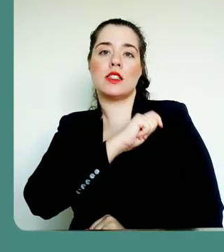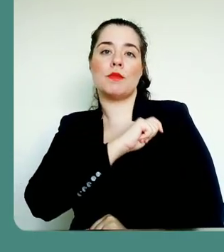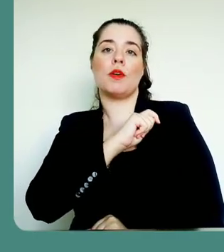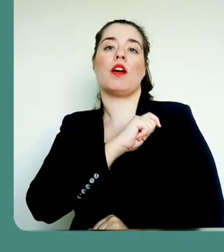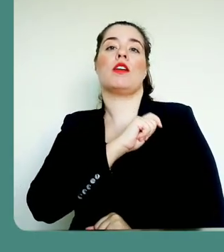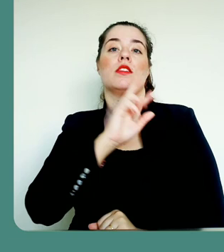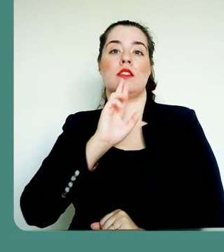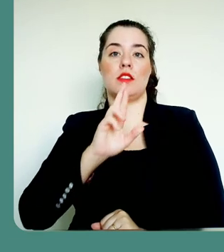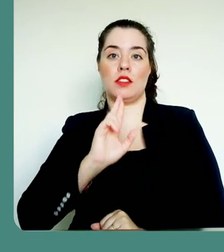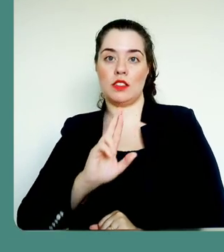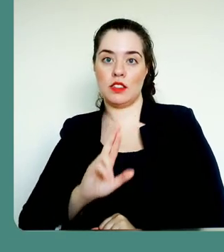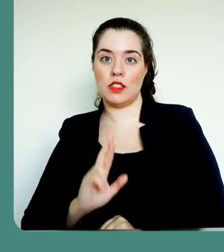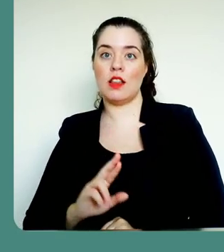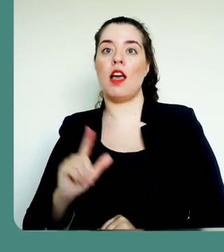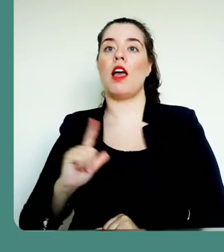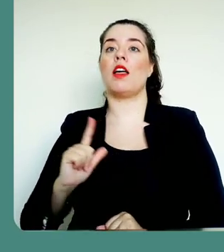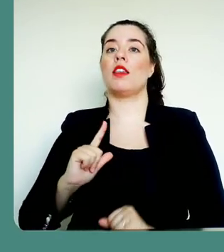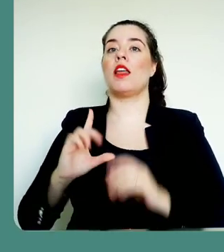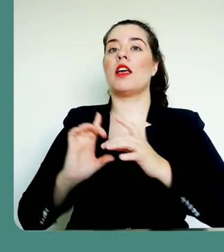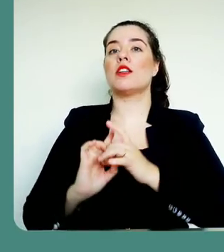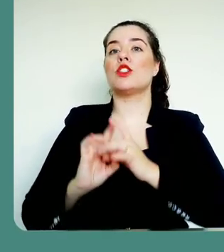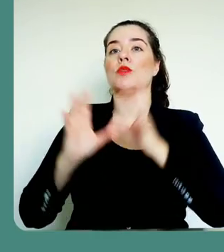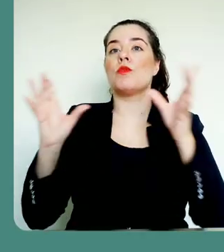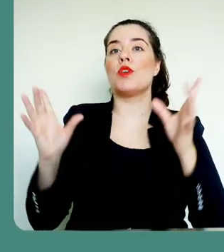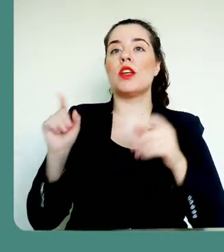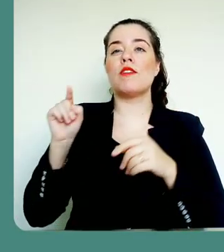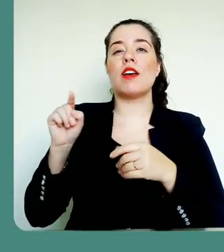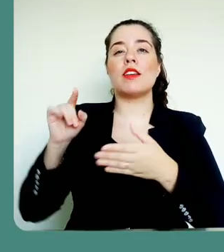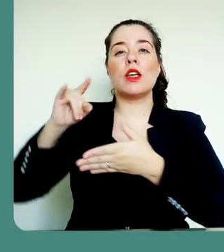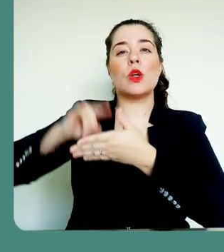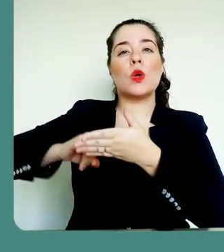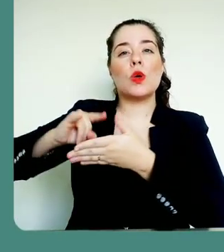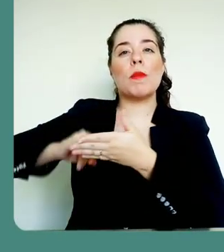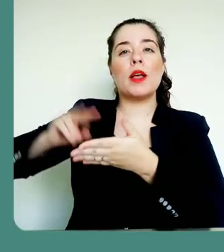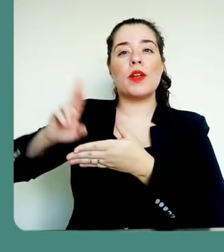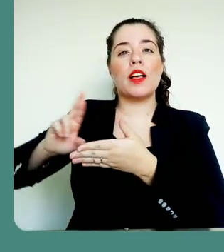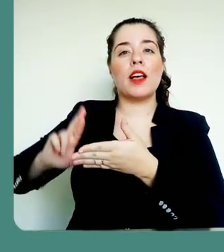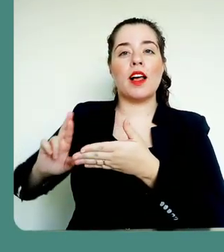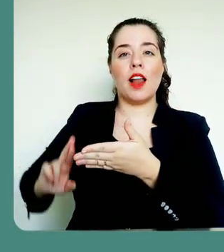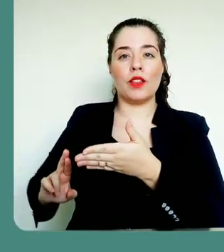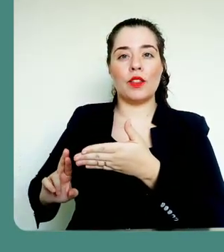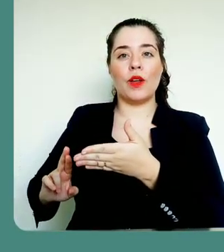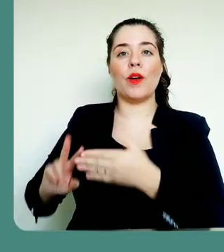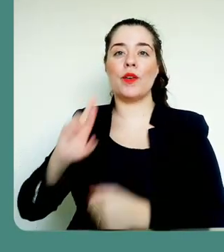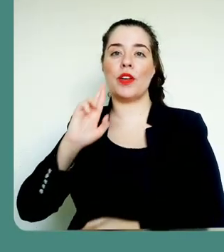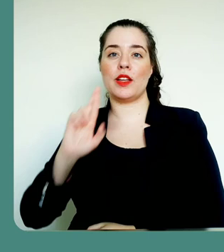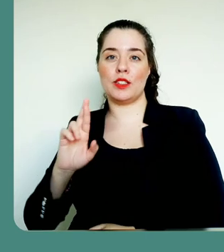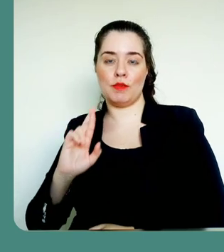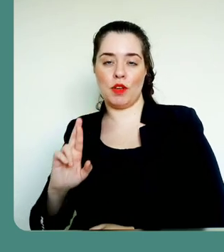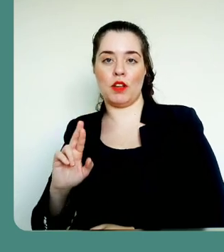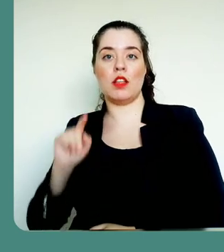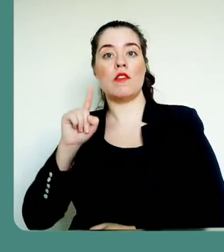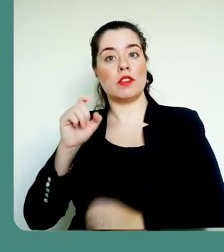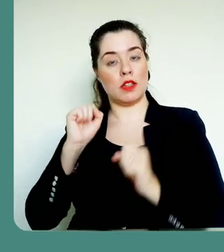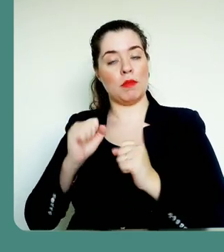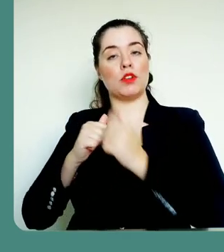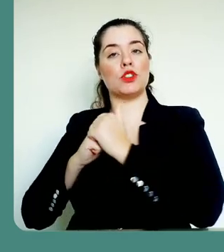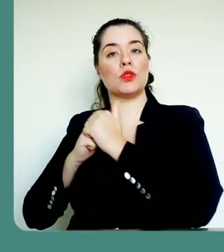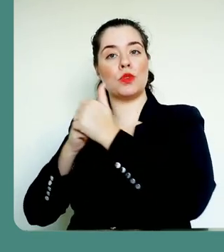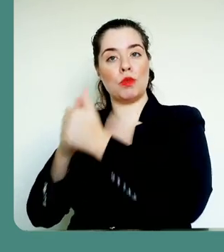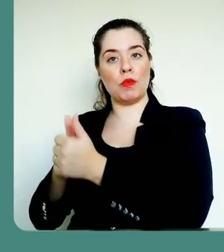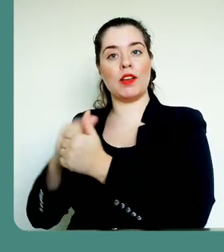respostas dos estudantes então estarão disponíveis aqui em documentos de relatório das respostas. Então você pode